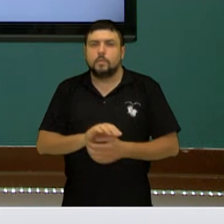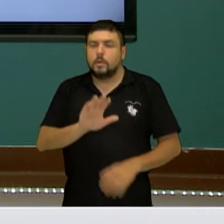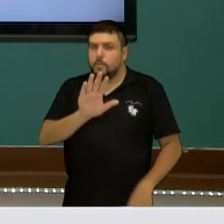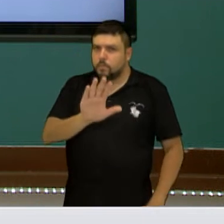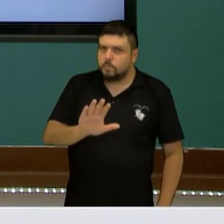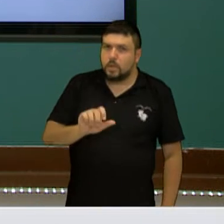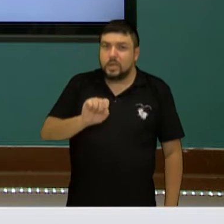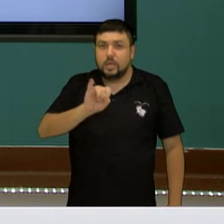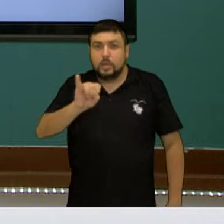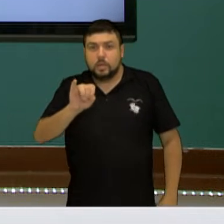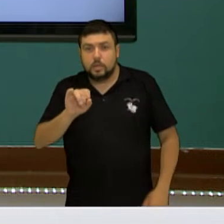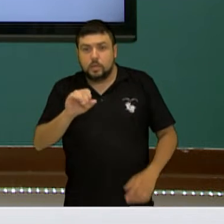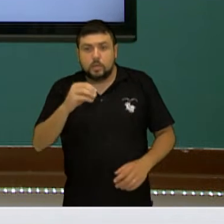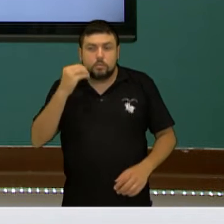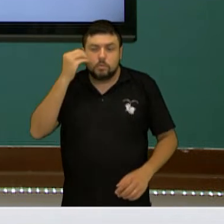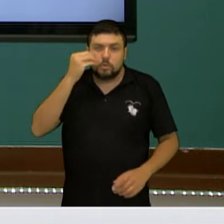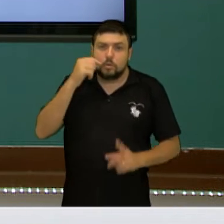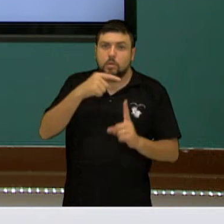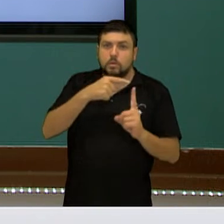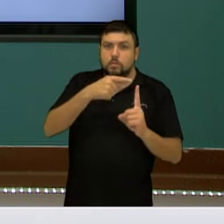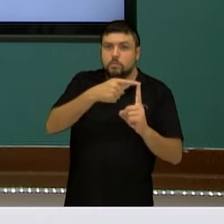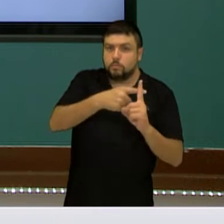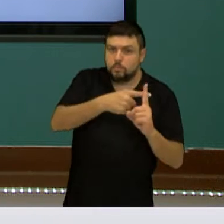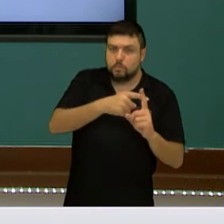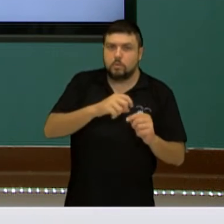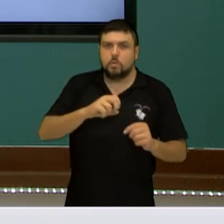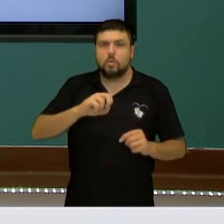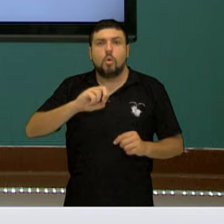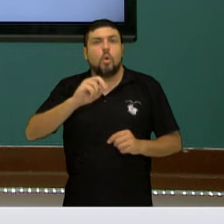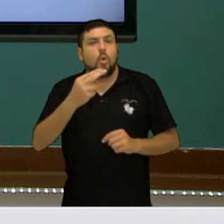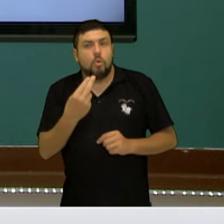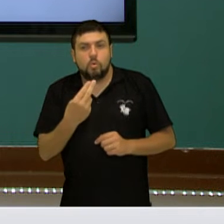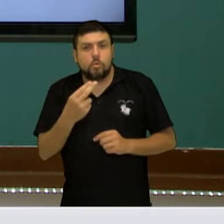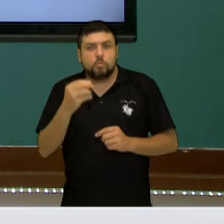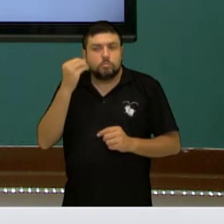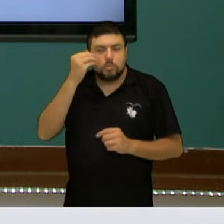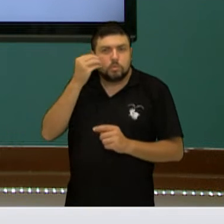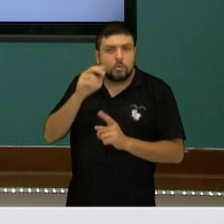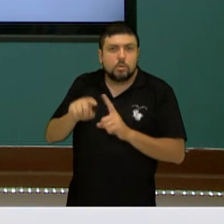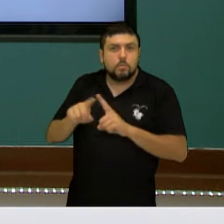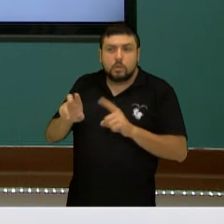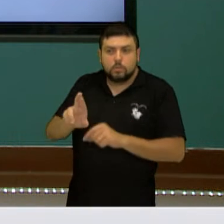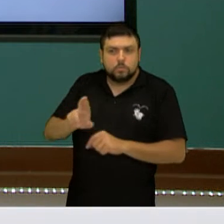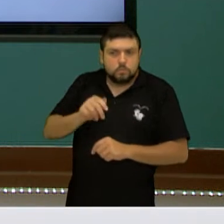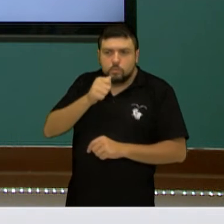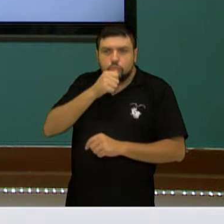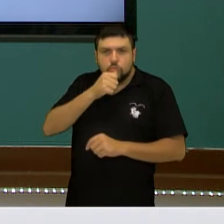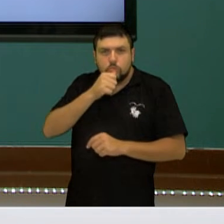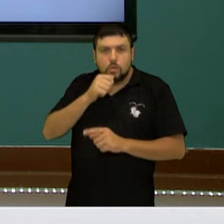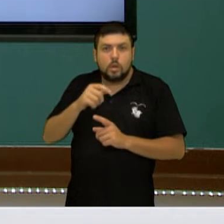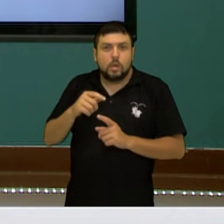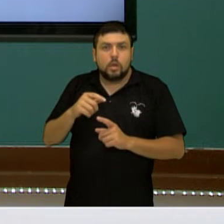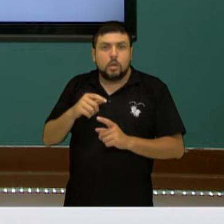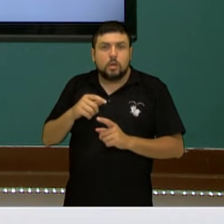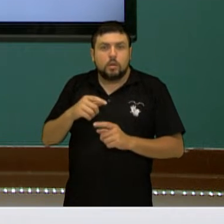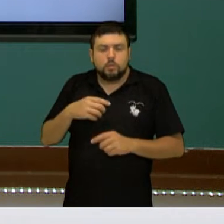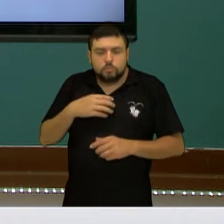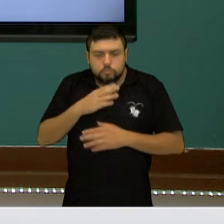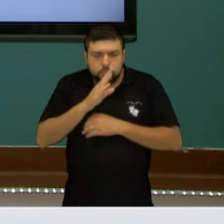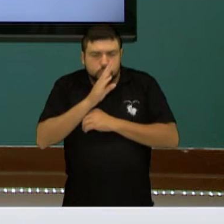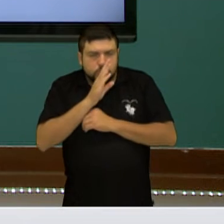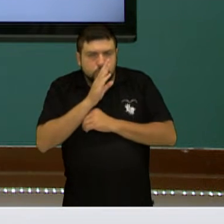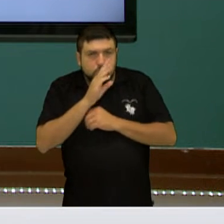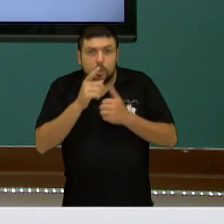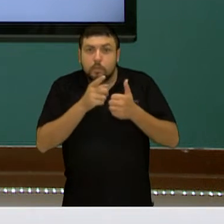alguém testa positivo ou até antes de receber o resultado que diz que está positivo, tem que ficar quietinho, isolado